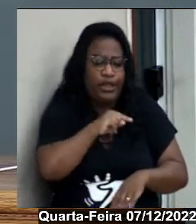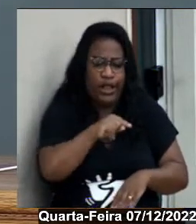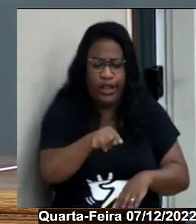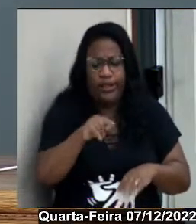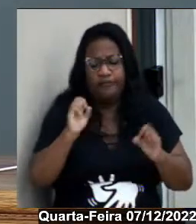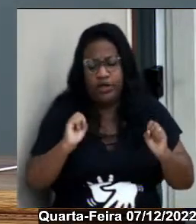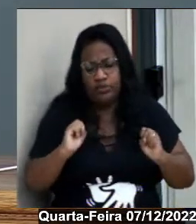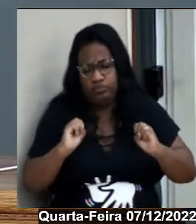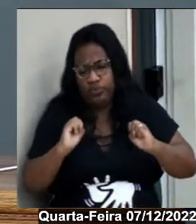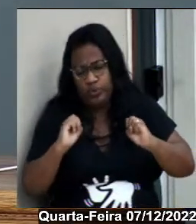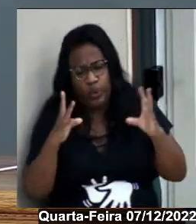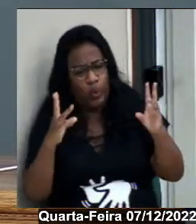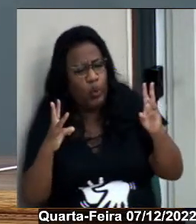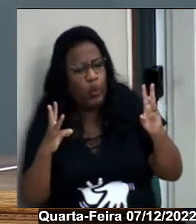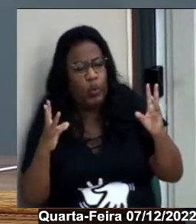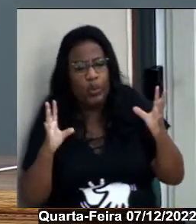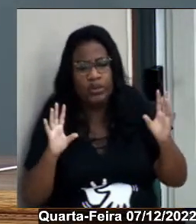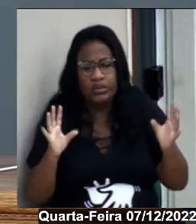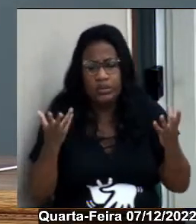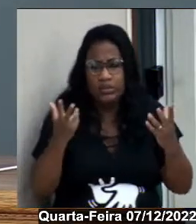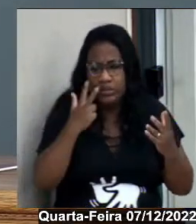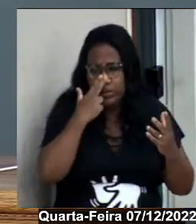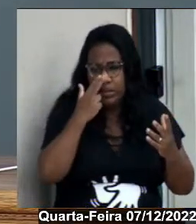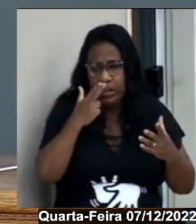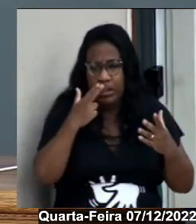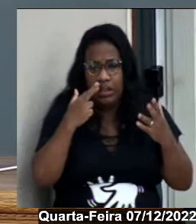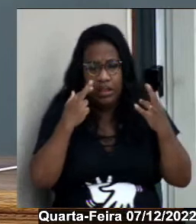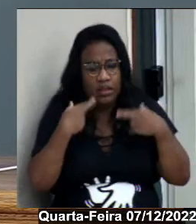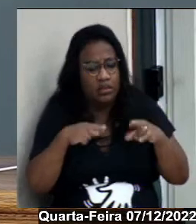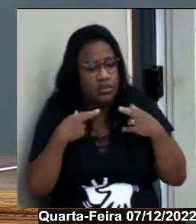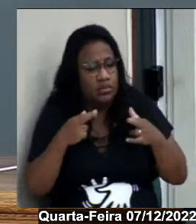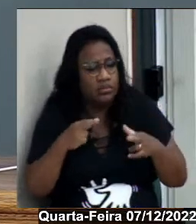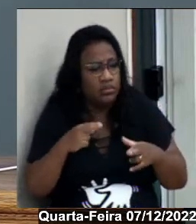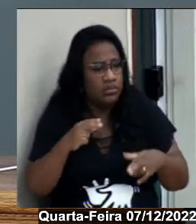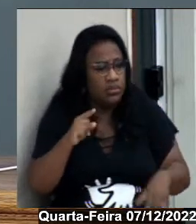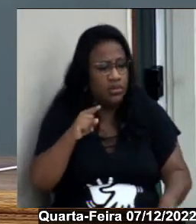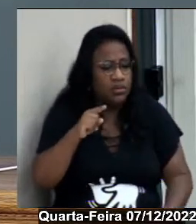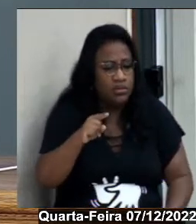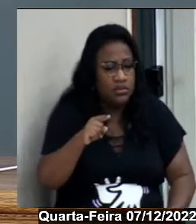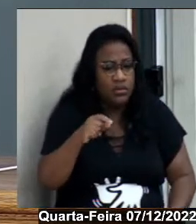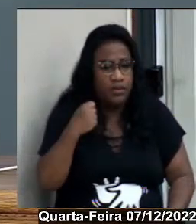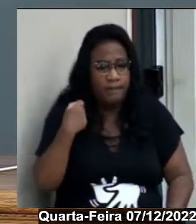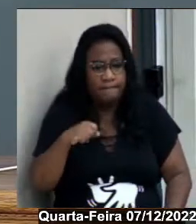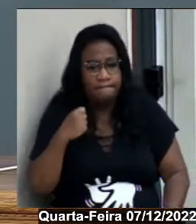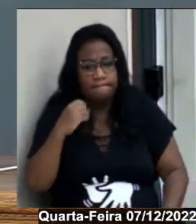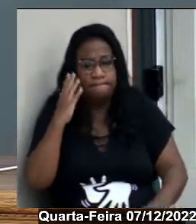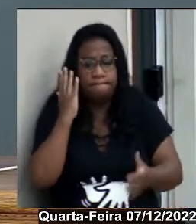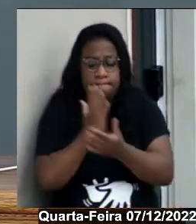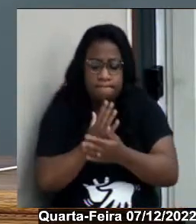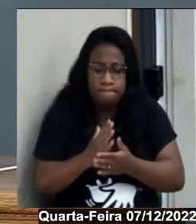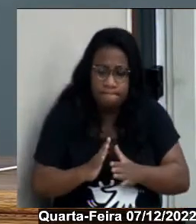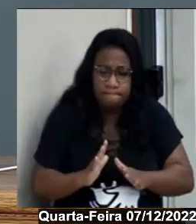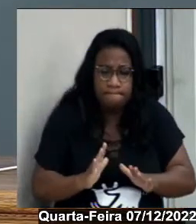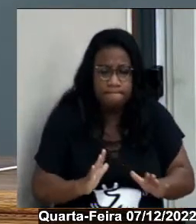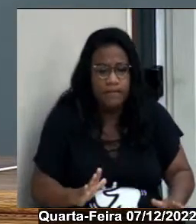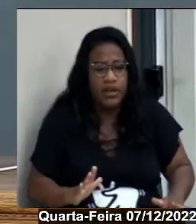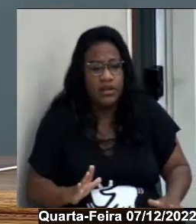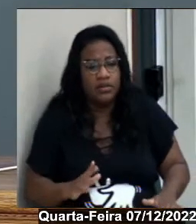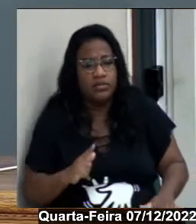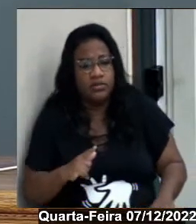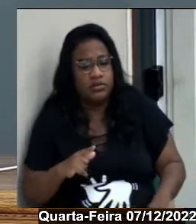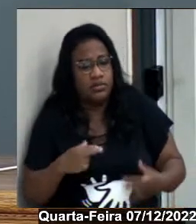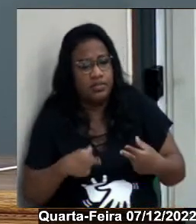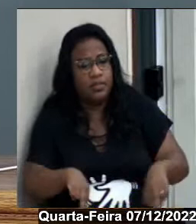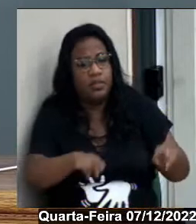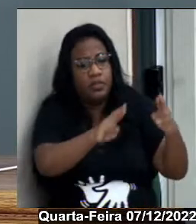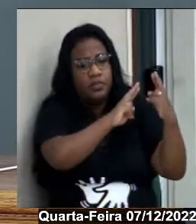faz o show, aí pega, se colar, colou, se não colar. Então quero dizer ao senhor, vereador, que o senhor tem que ser mais verdadeiro na sua fala.